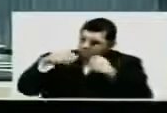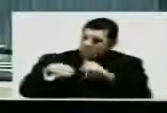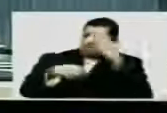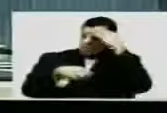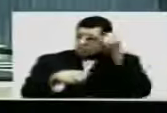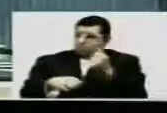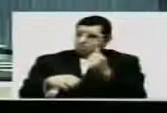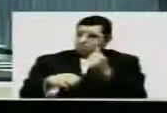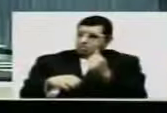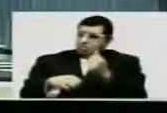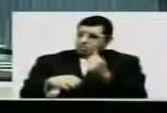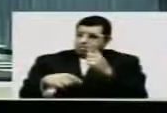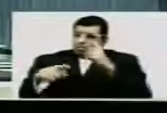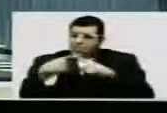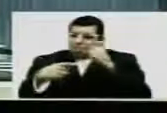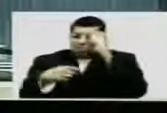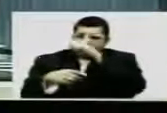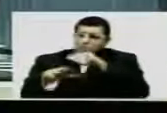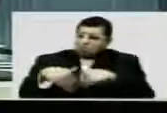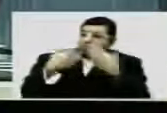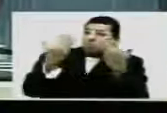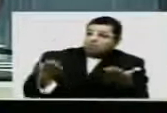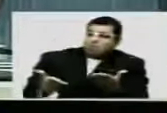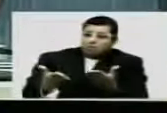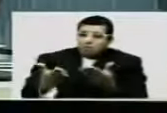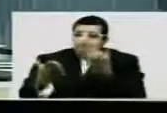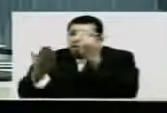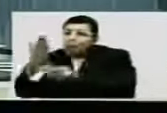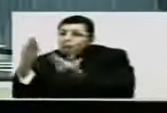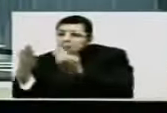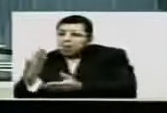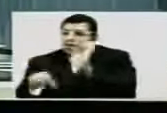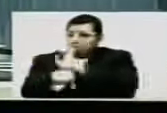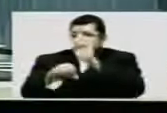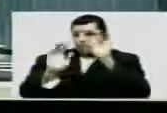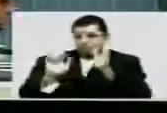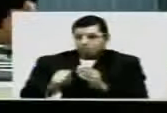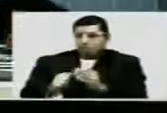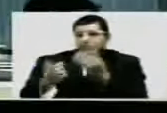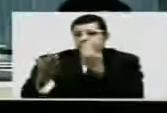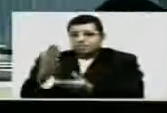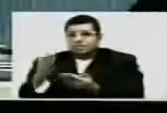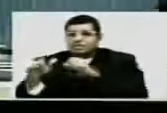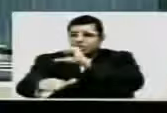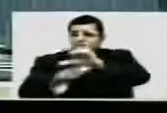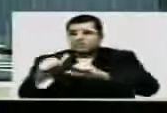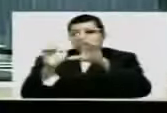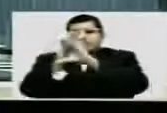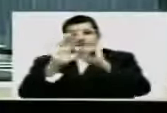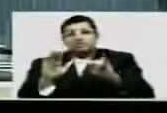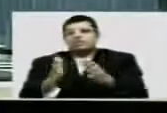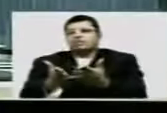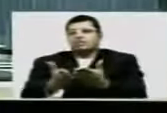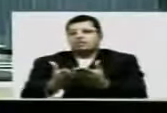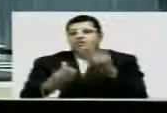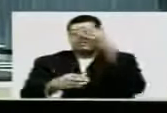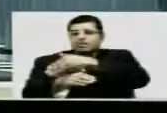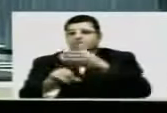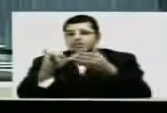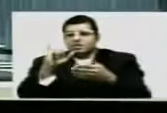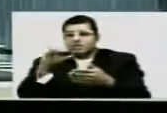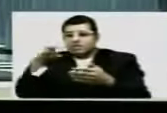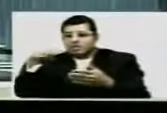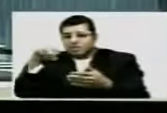o direito de saber. Qual é o prejuízo para o estado do Amazonas com a mudança nas regras de aplicação